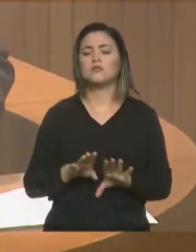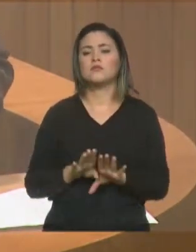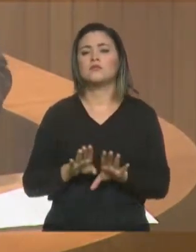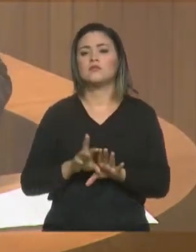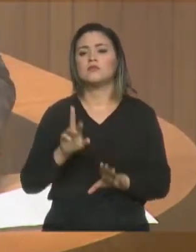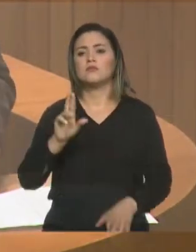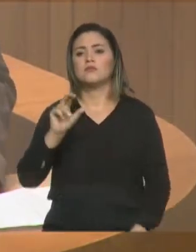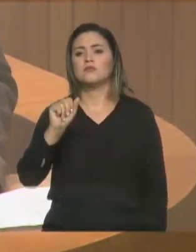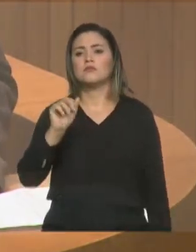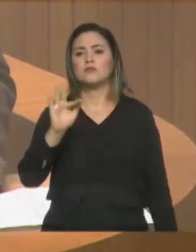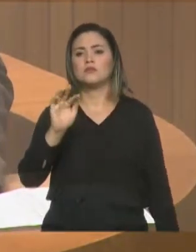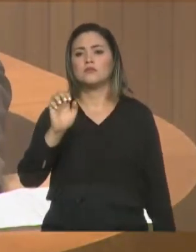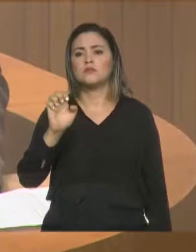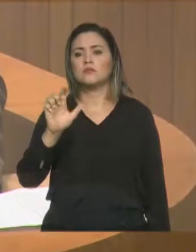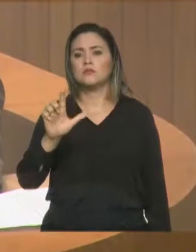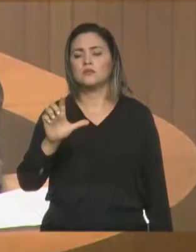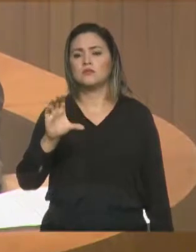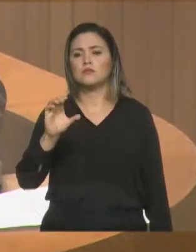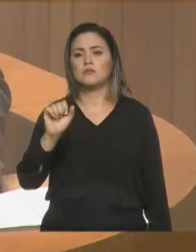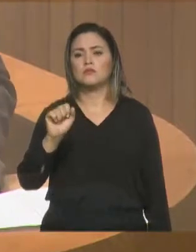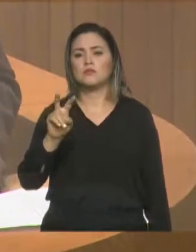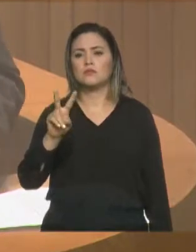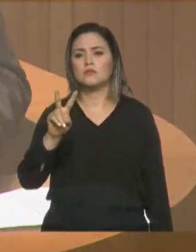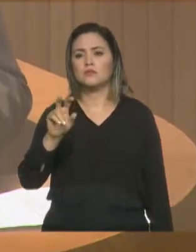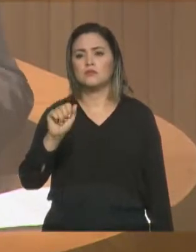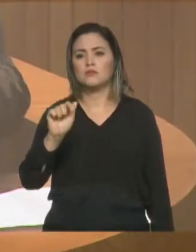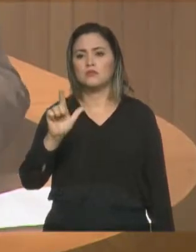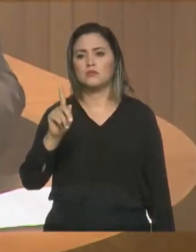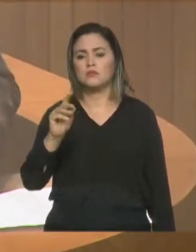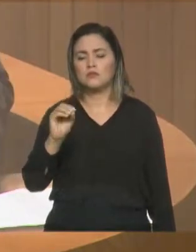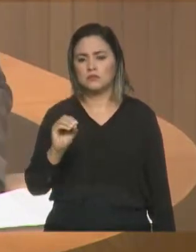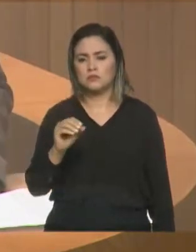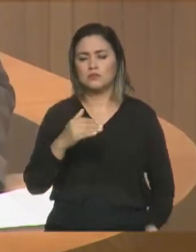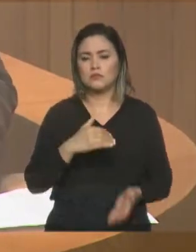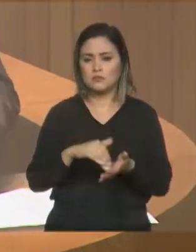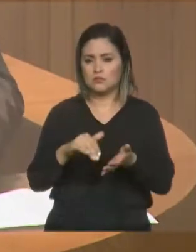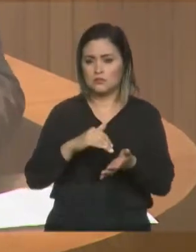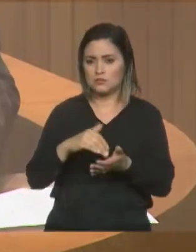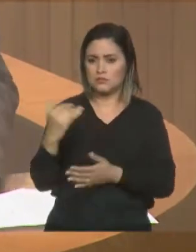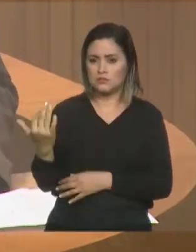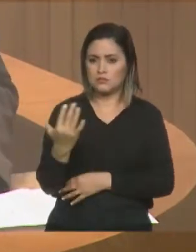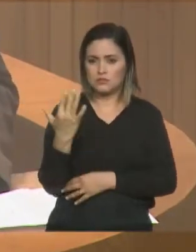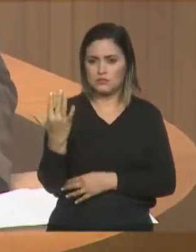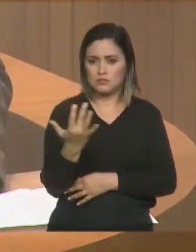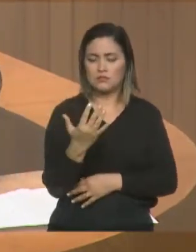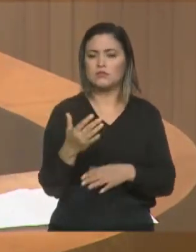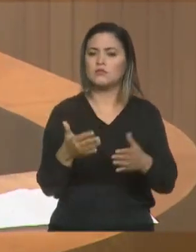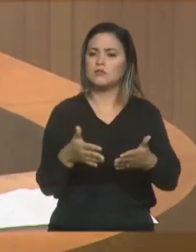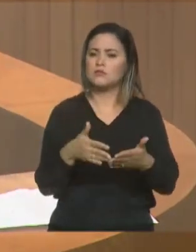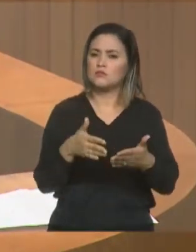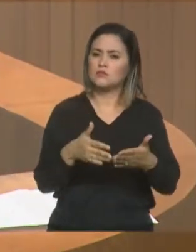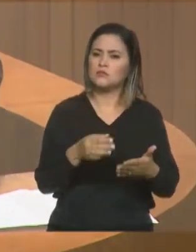Carvalho Ribeiro, secretário de Meio Ambiente, solicitando gestão junto à ministra da Agricultura.